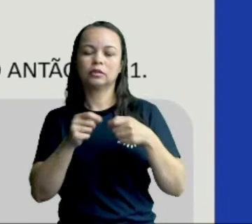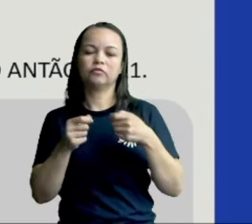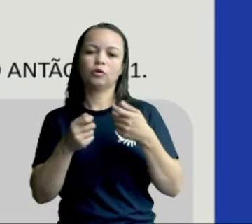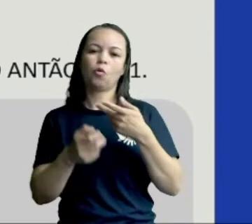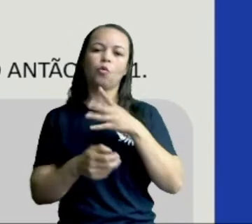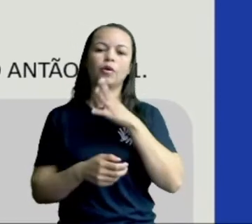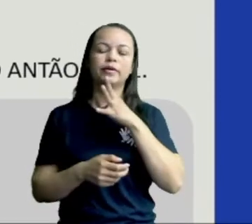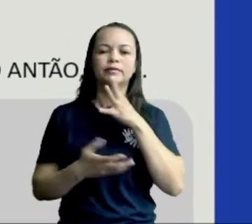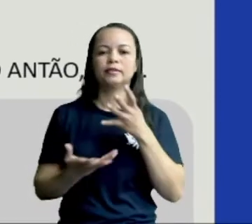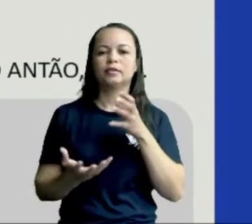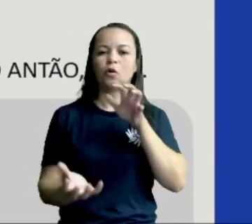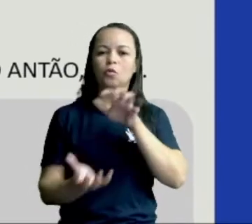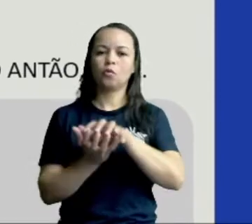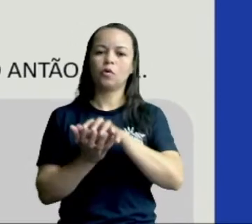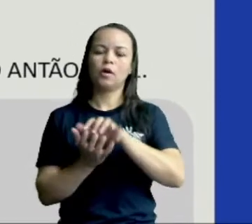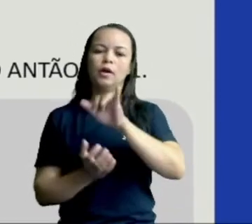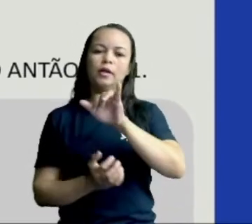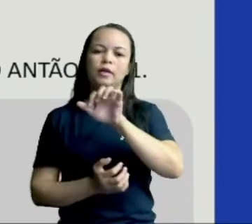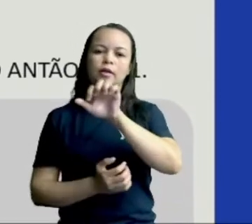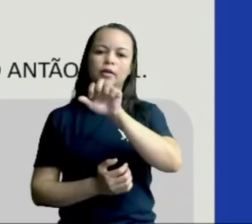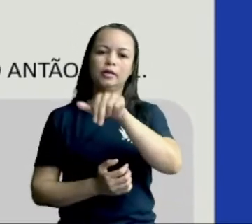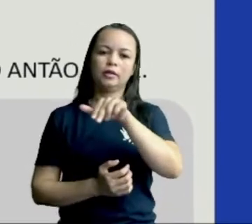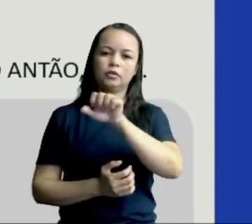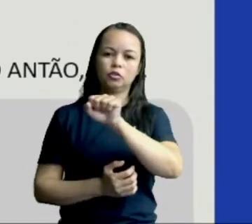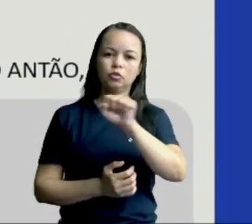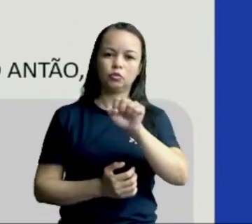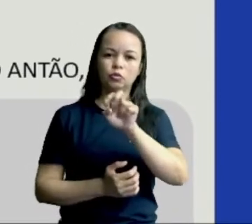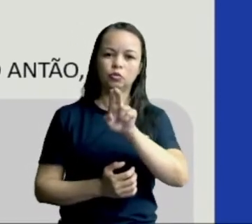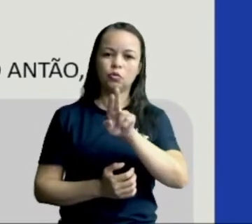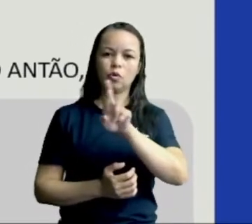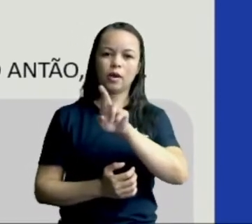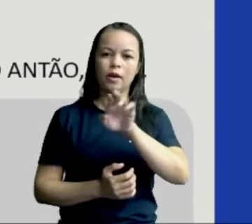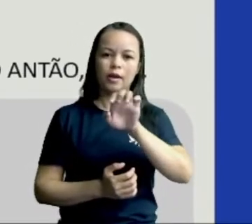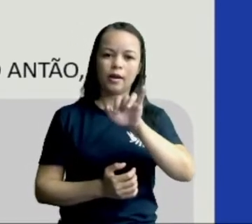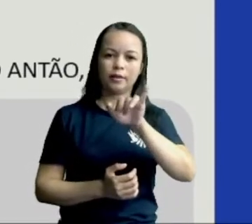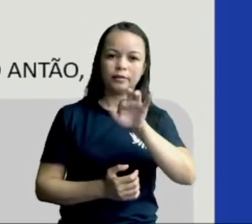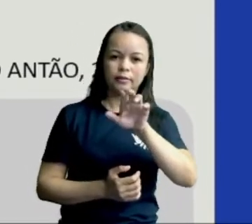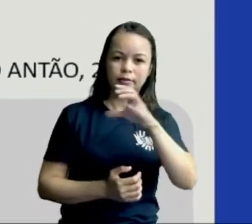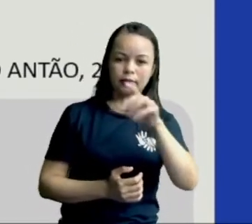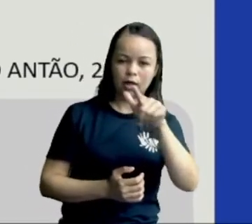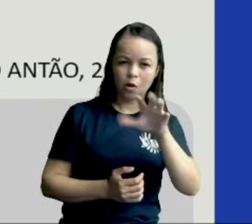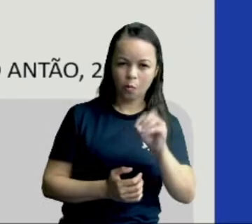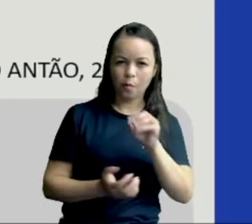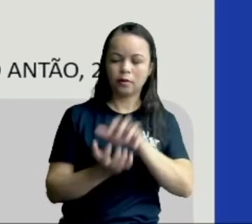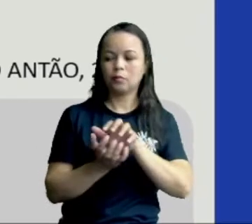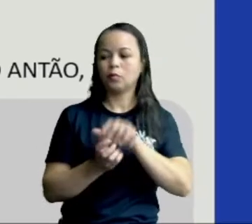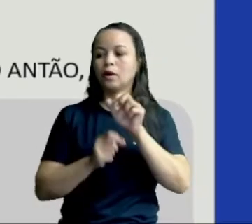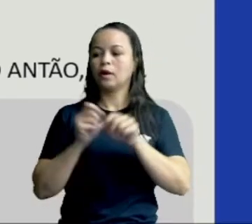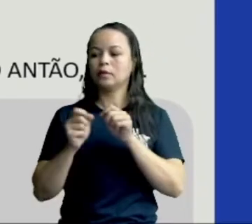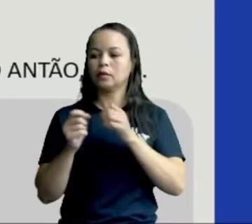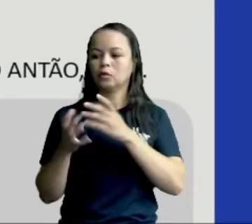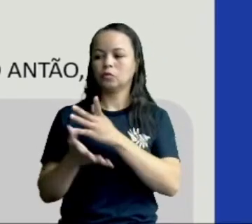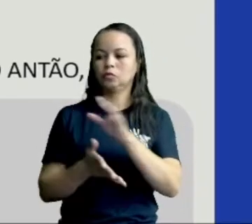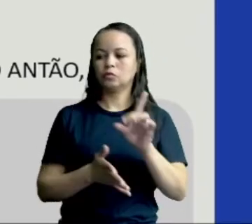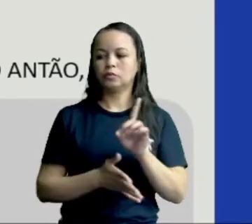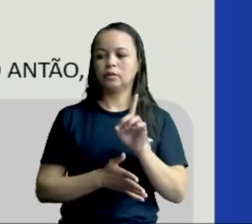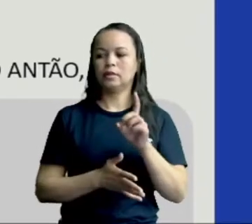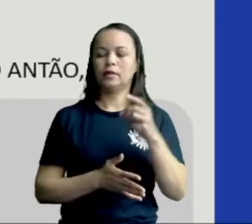Pernambucana. Sabendo que o movimento teve início com o primeiro grande combate no Monte das Tabocas, em 3 de agosto